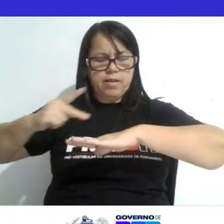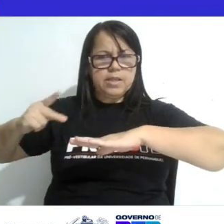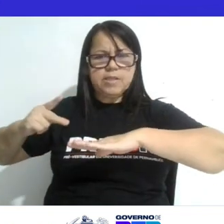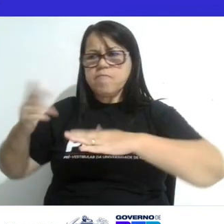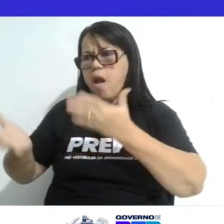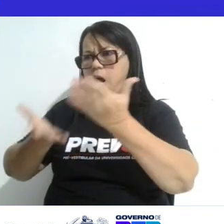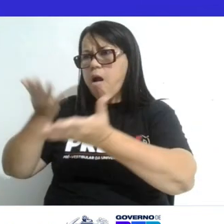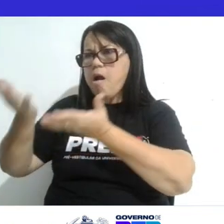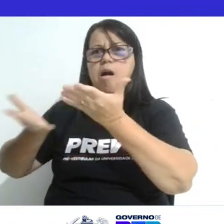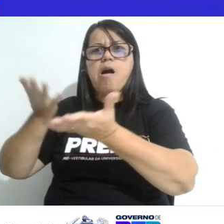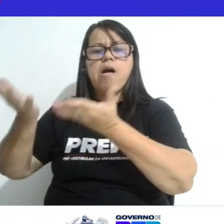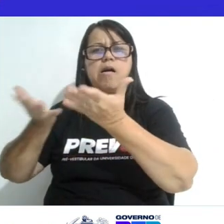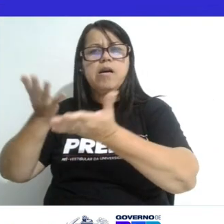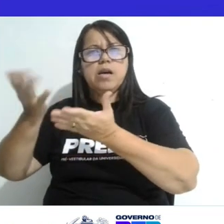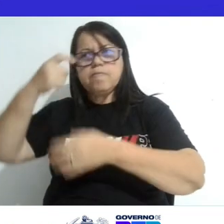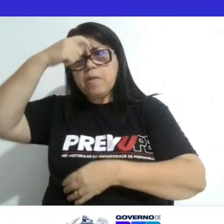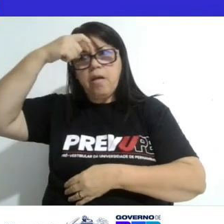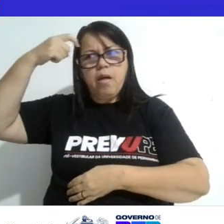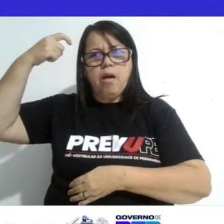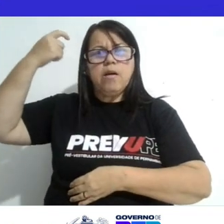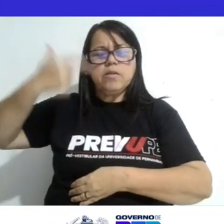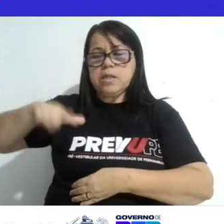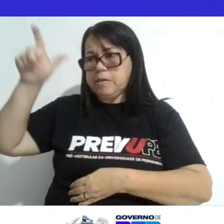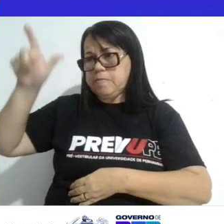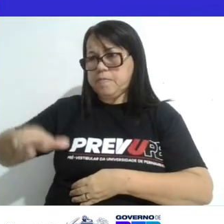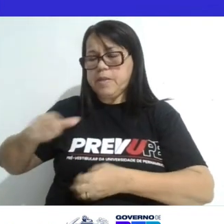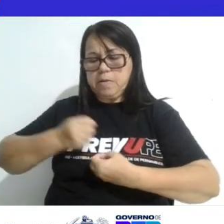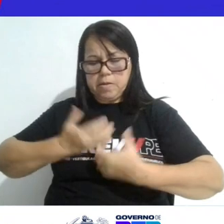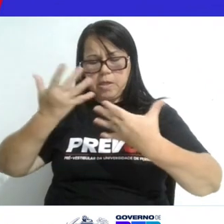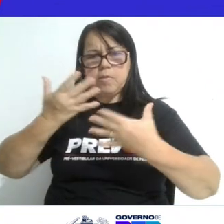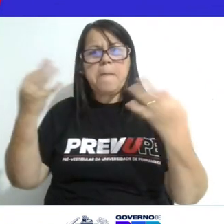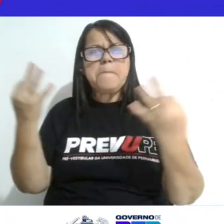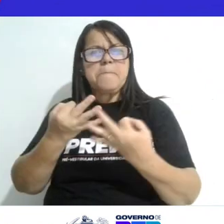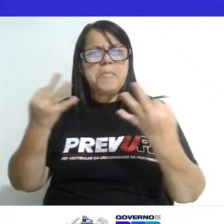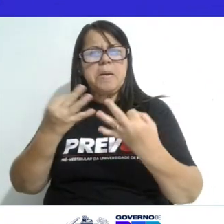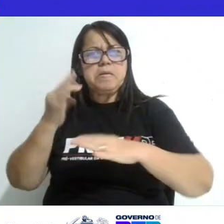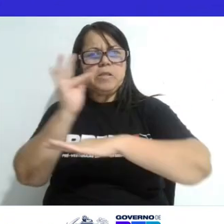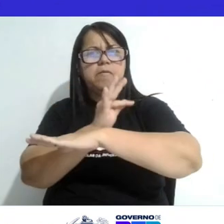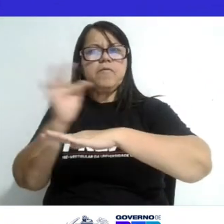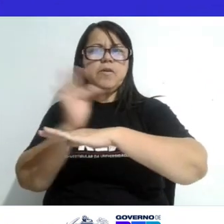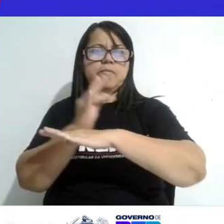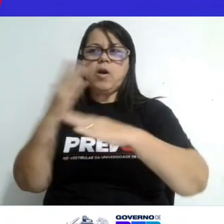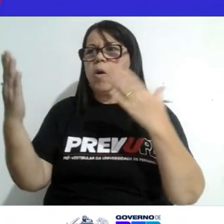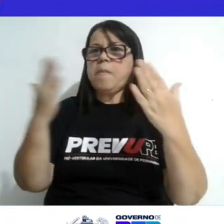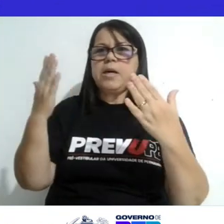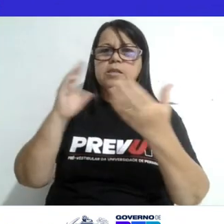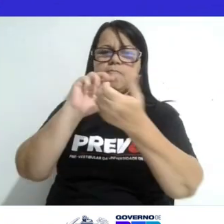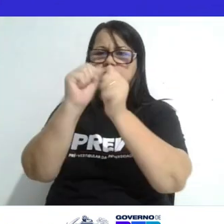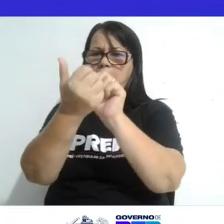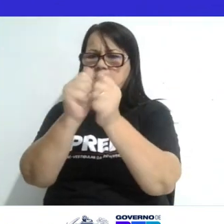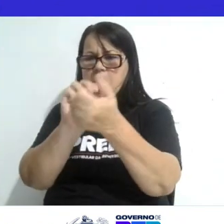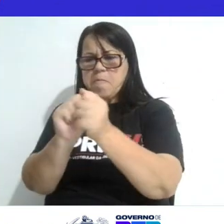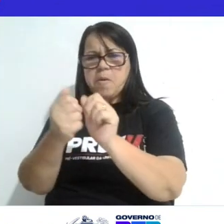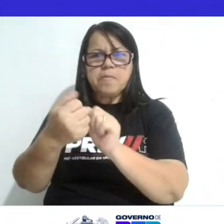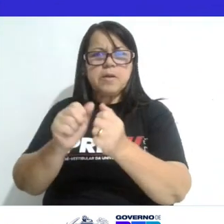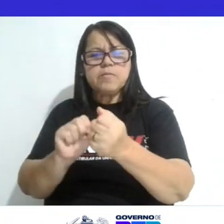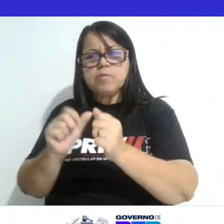exaltar o trabalho árduo do poeta em busca da perfeição formal comparando a um artesão que escupe a palavra